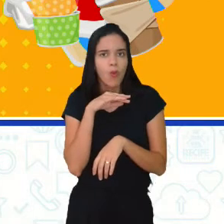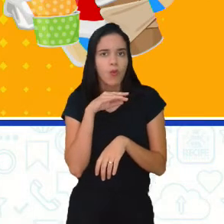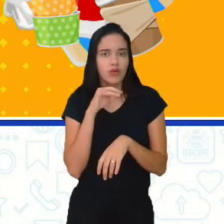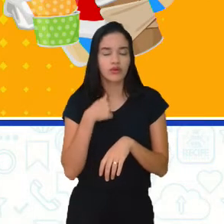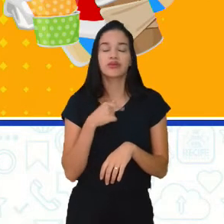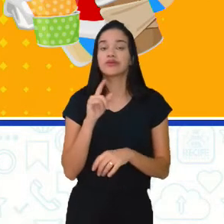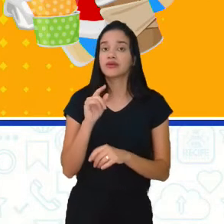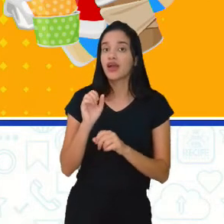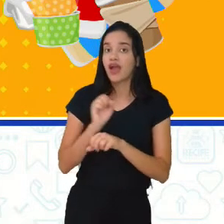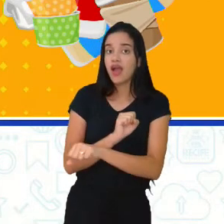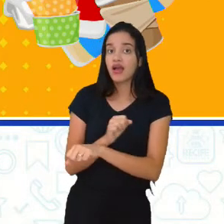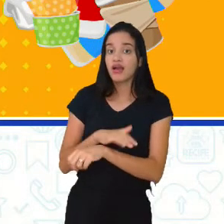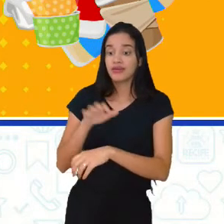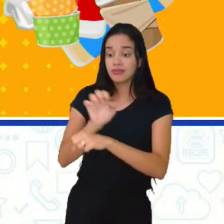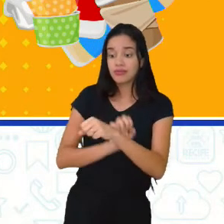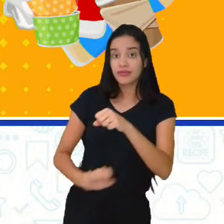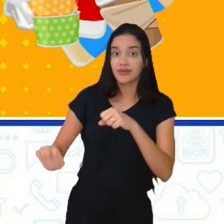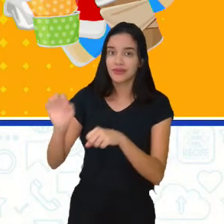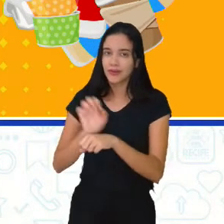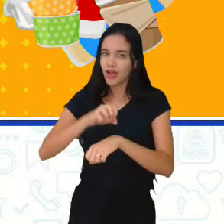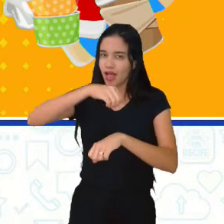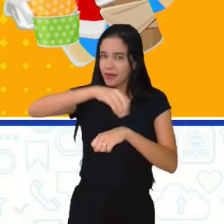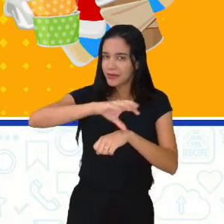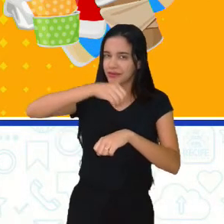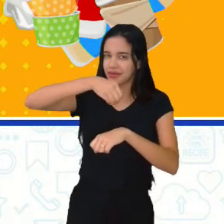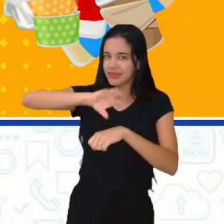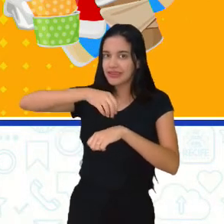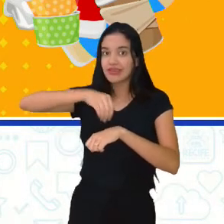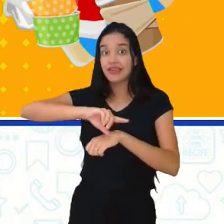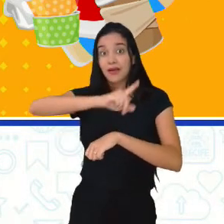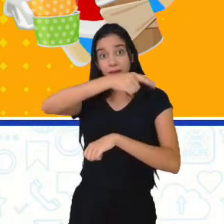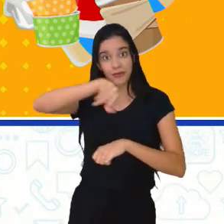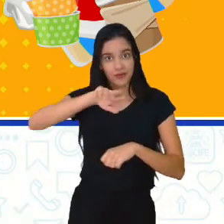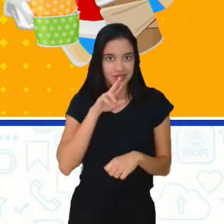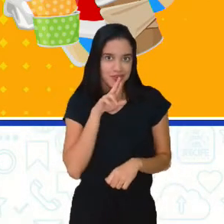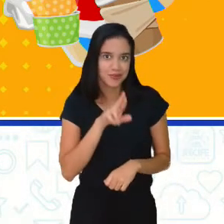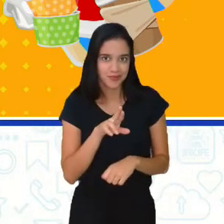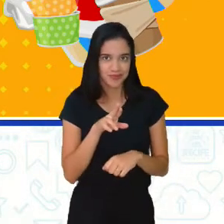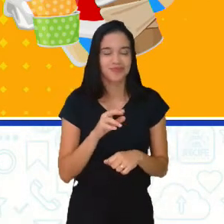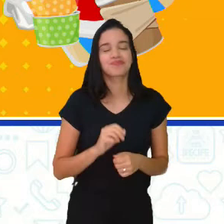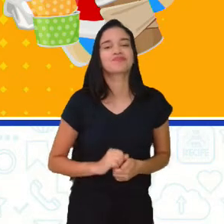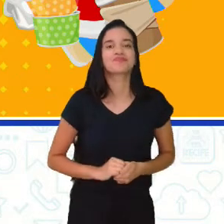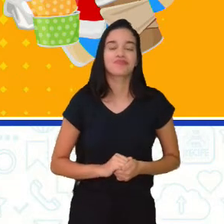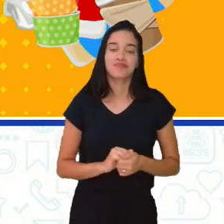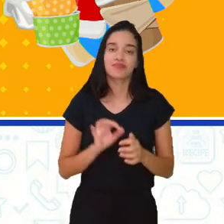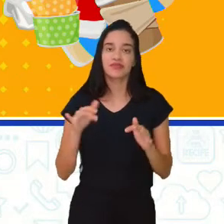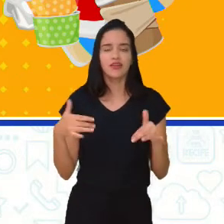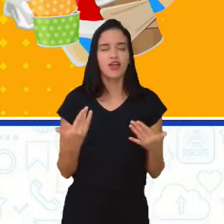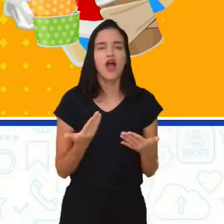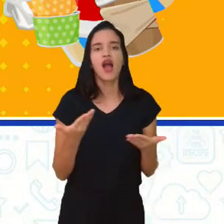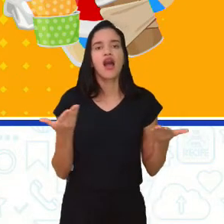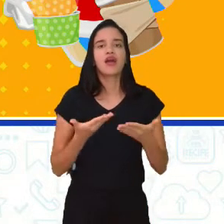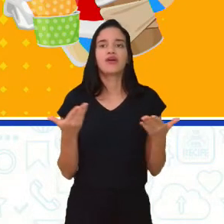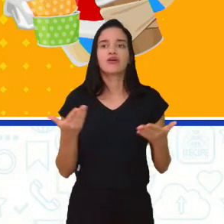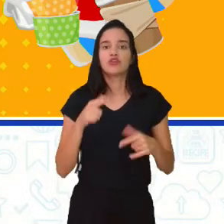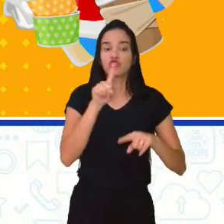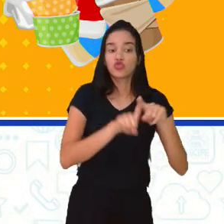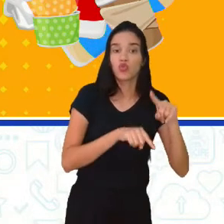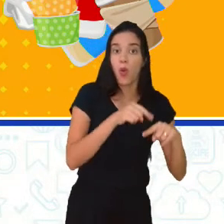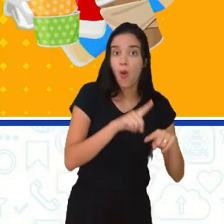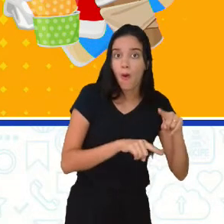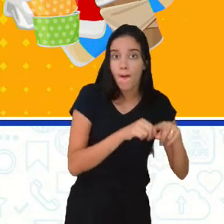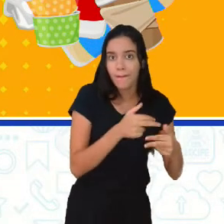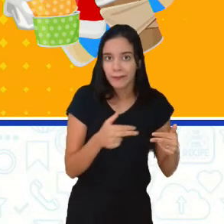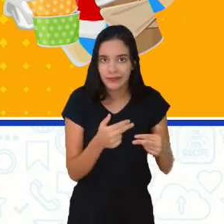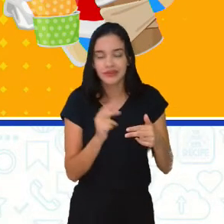Então, eu estou dando aí mais algumas dicas para que vocês arrisquem a resposta de vocês. Quais são os objetos que a gente tem no dia a